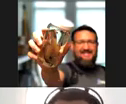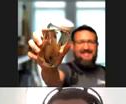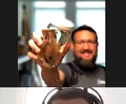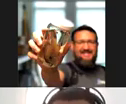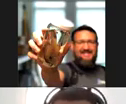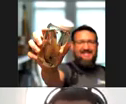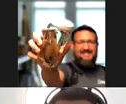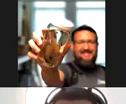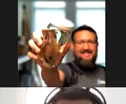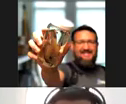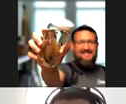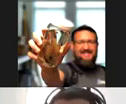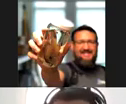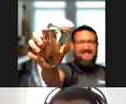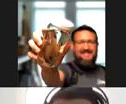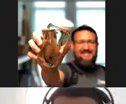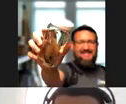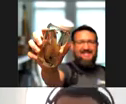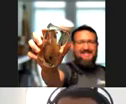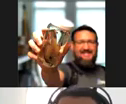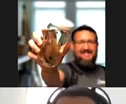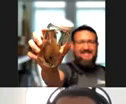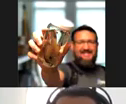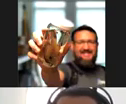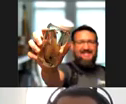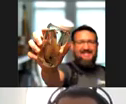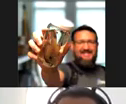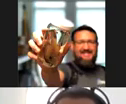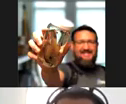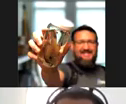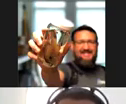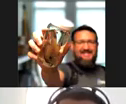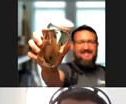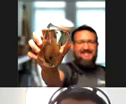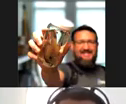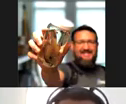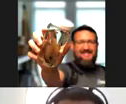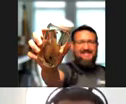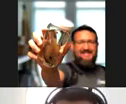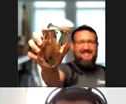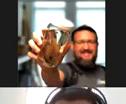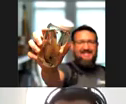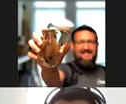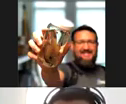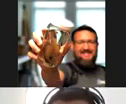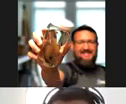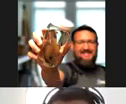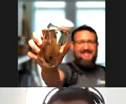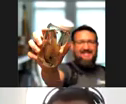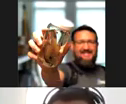Também a gente tem vários exemplos disso aqui, né? Modelos de nicho, por exemplo. A gente vai falar um pouquinho mais deles para frente. Geralmente, esses modelos